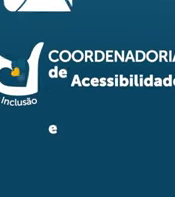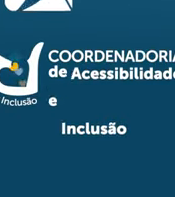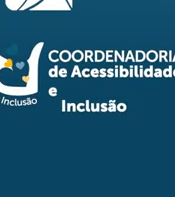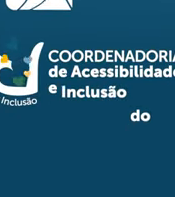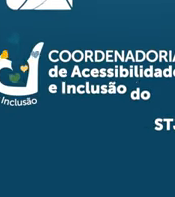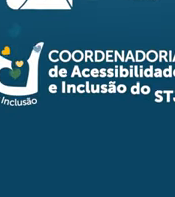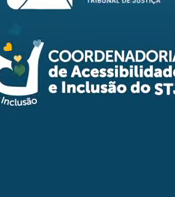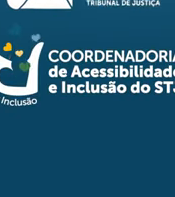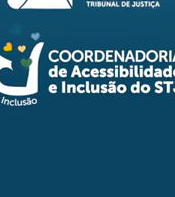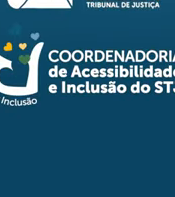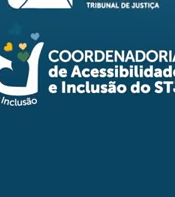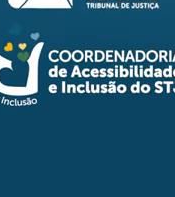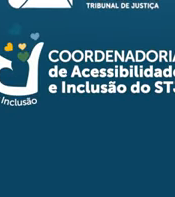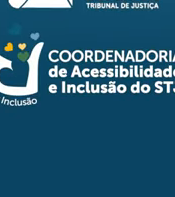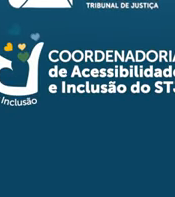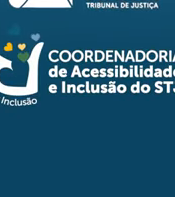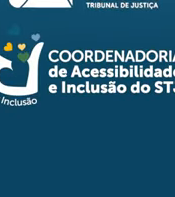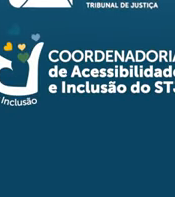E